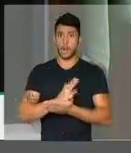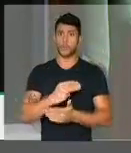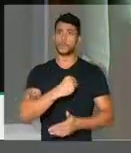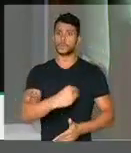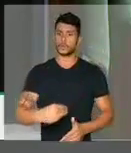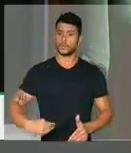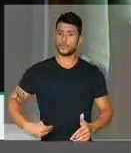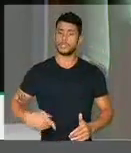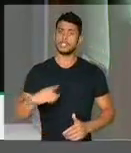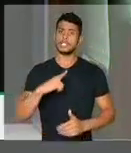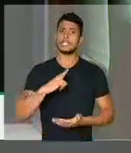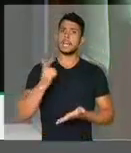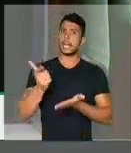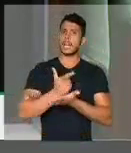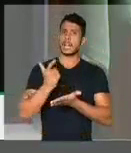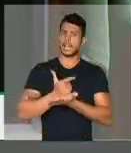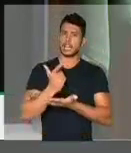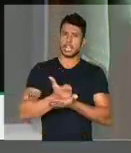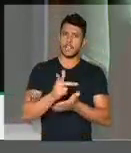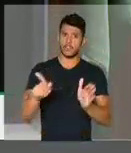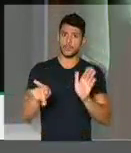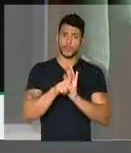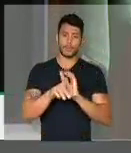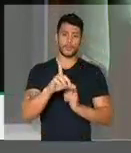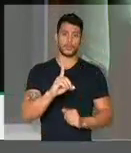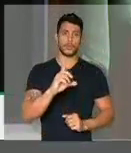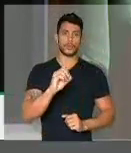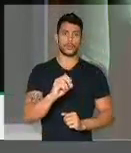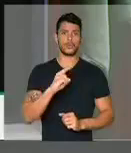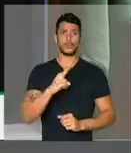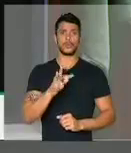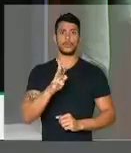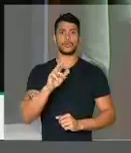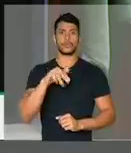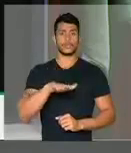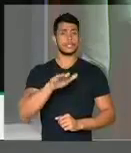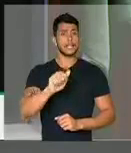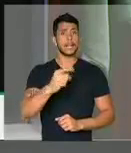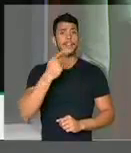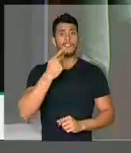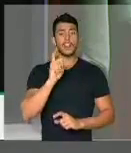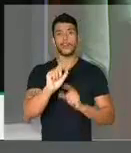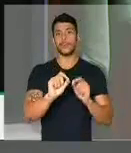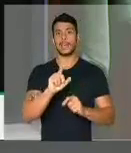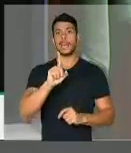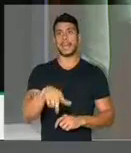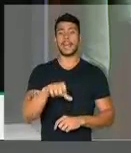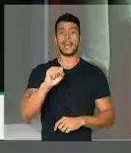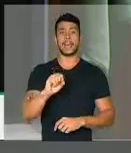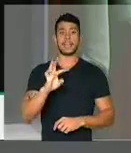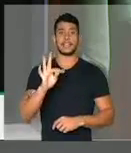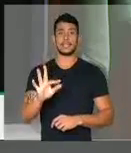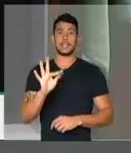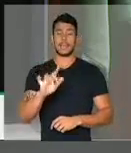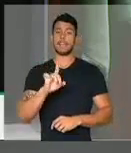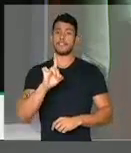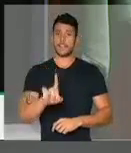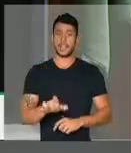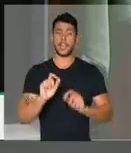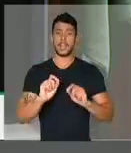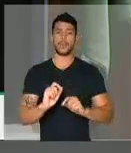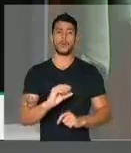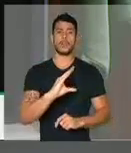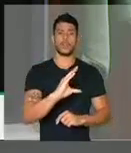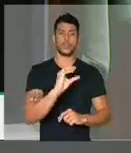livros de doutrina dizendo que cabe o Supremo Tribunal Federal ser uma corte